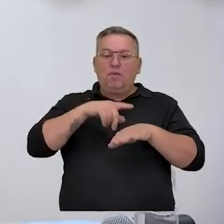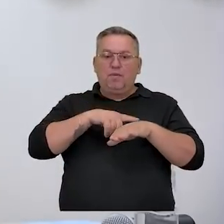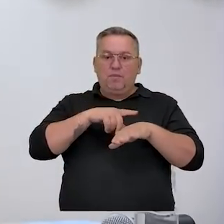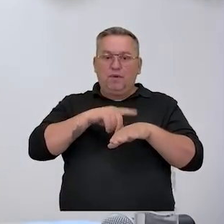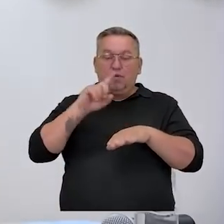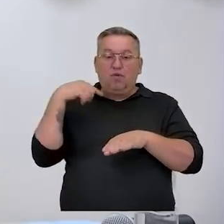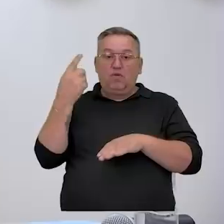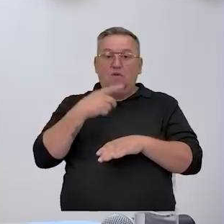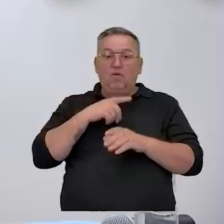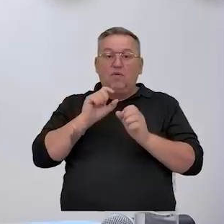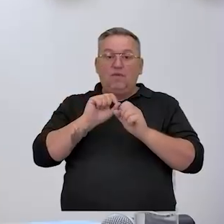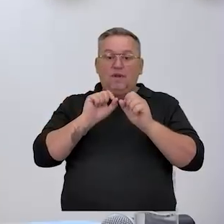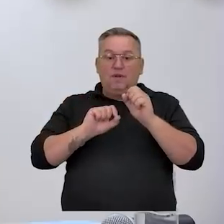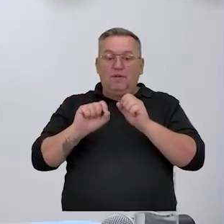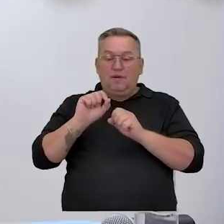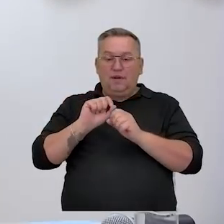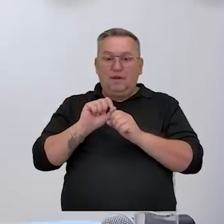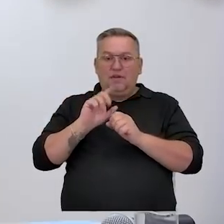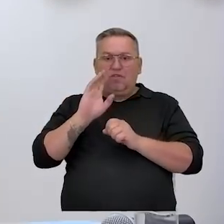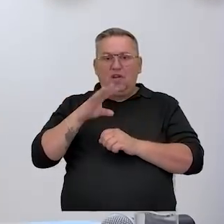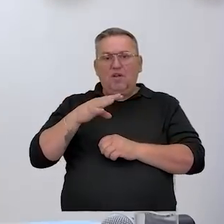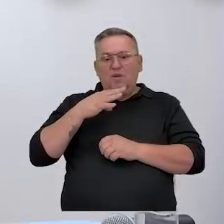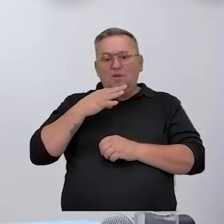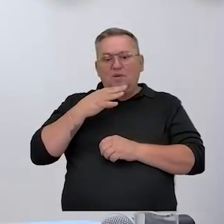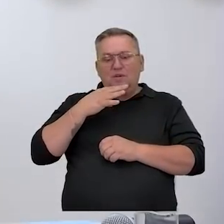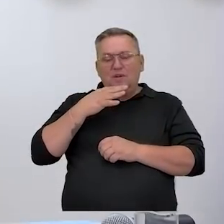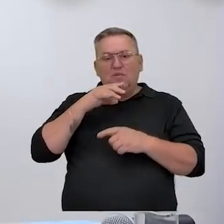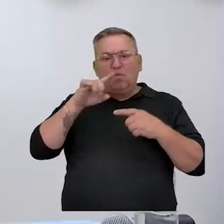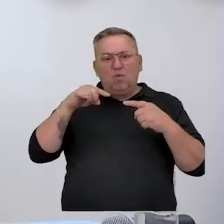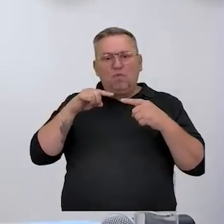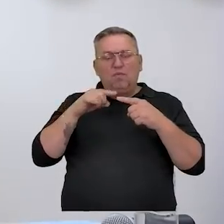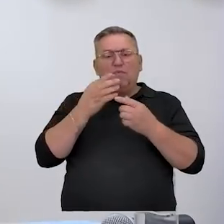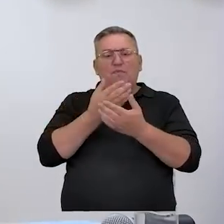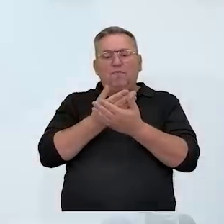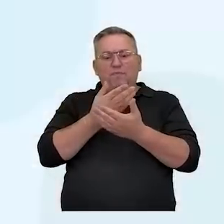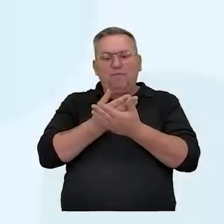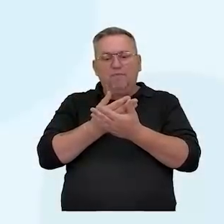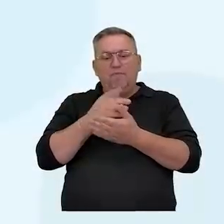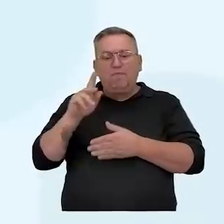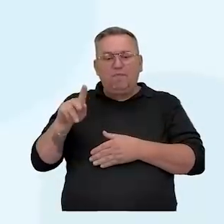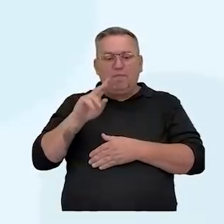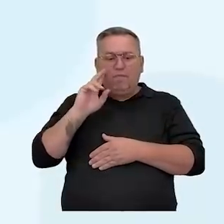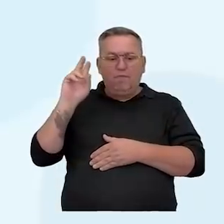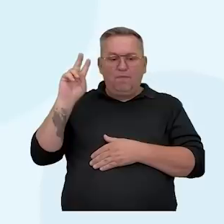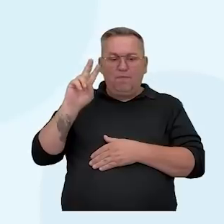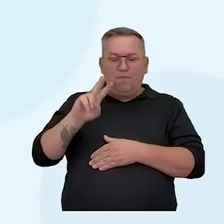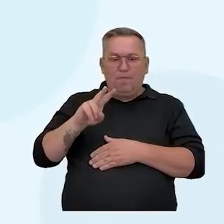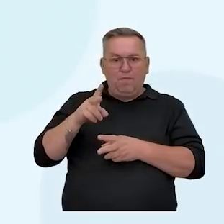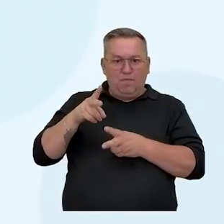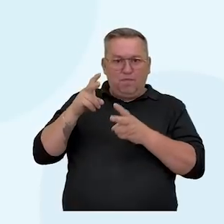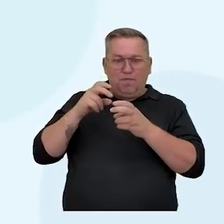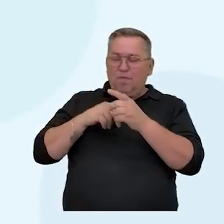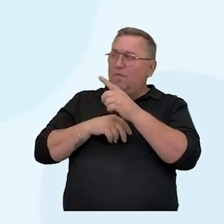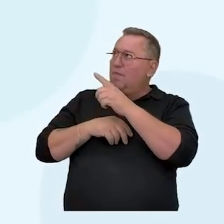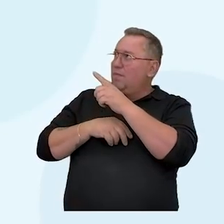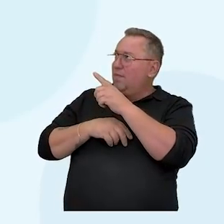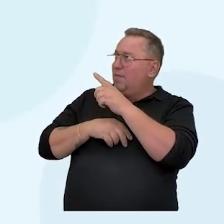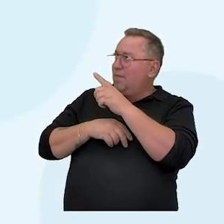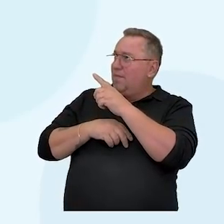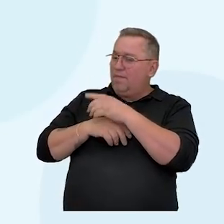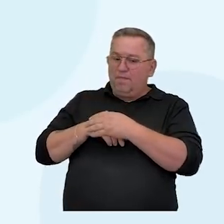nós vamos fazer a parte que você já conhece, são os objetivos da nossa aula. Eu vou pedir para a professora Elaine ler os objetivos da nossa aula. Vamos